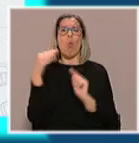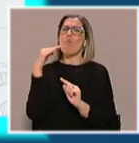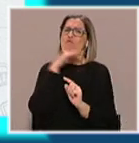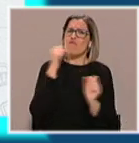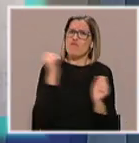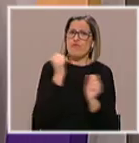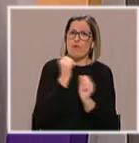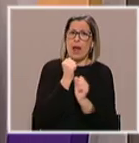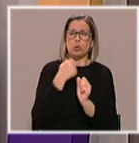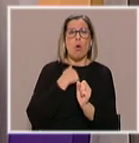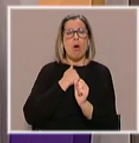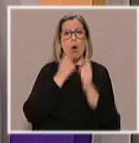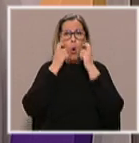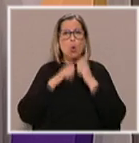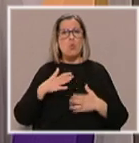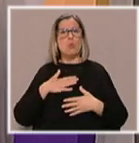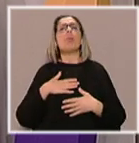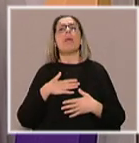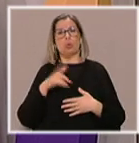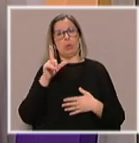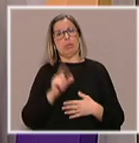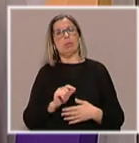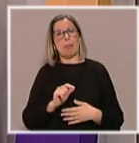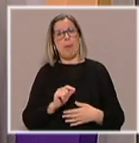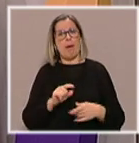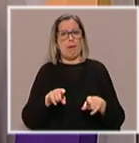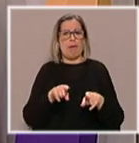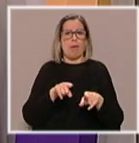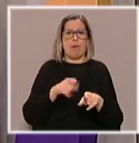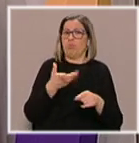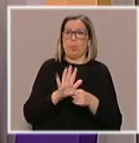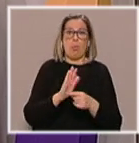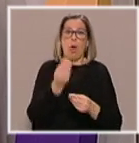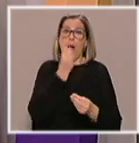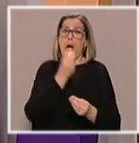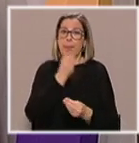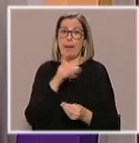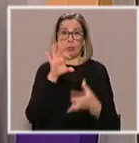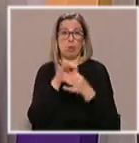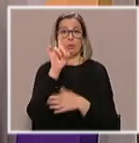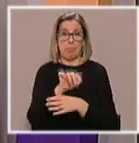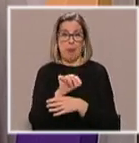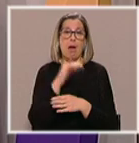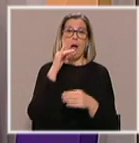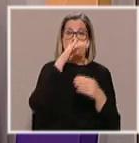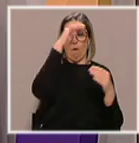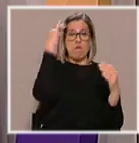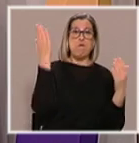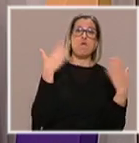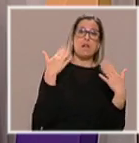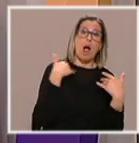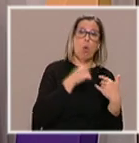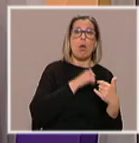adaptações comportamentais nos nossos hábitos alimentares. No verão, temos tendência a optar por